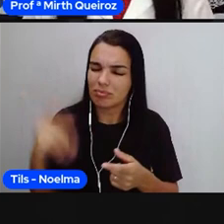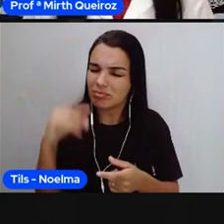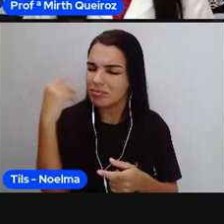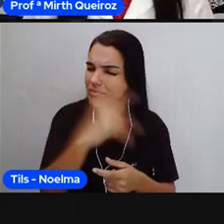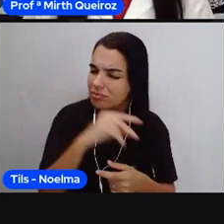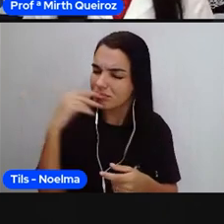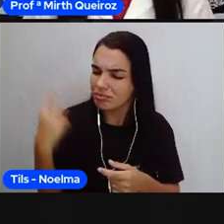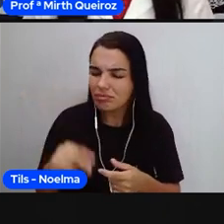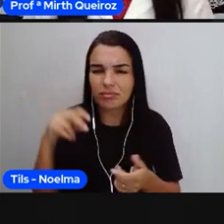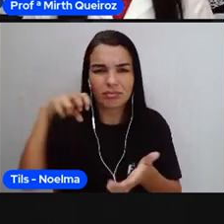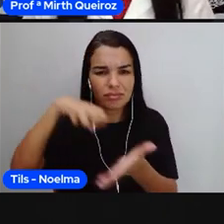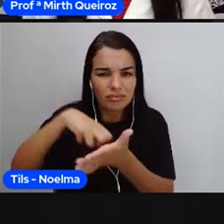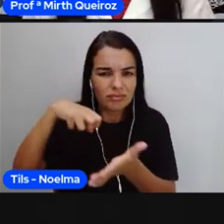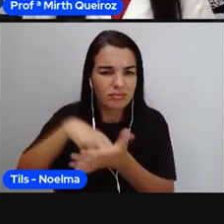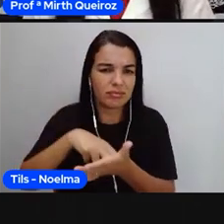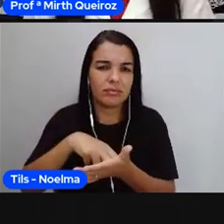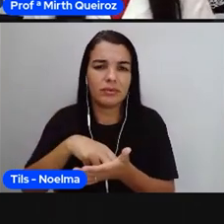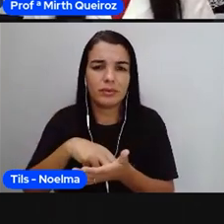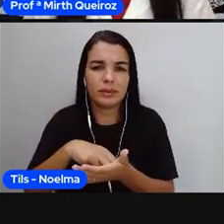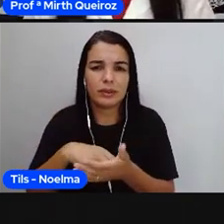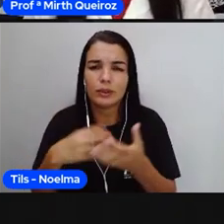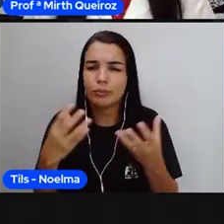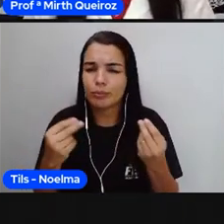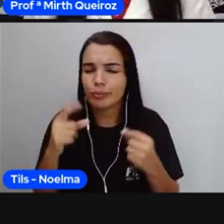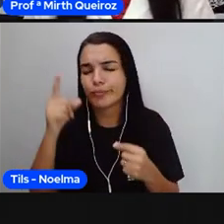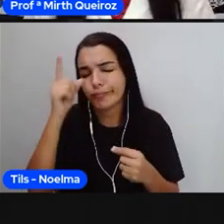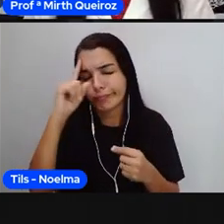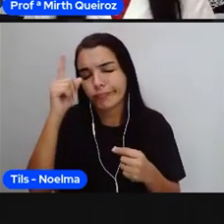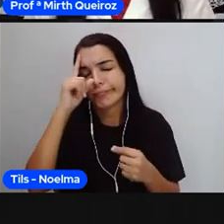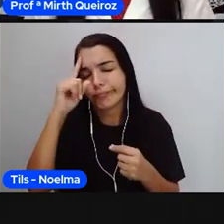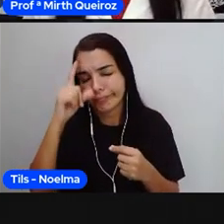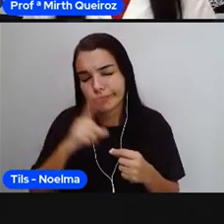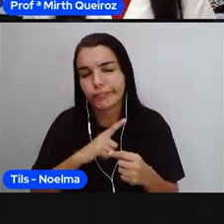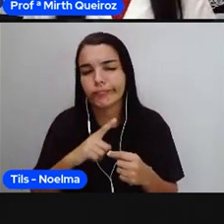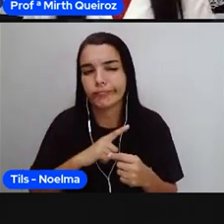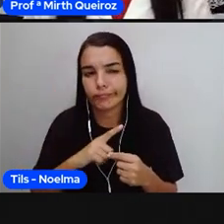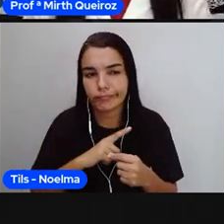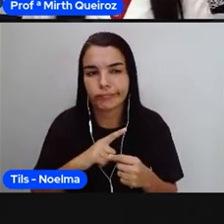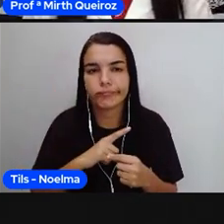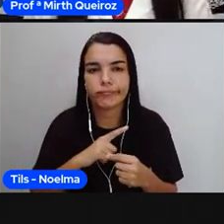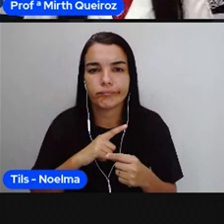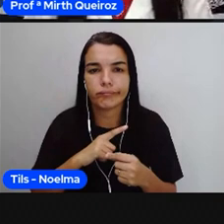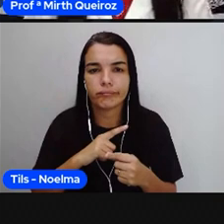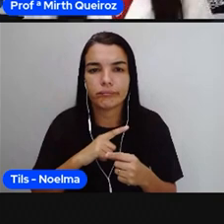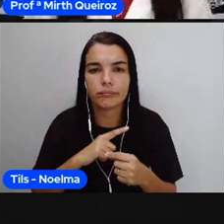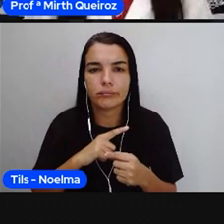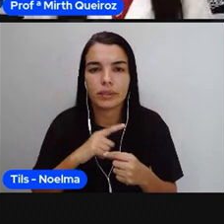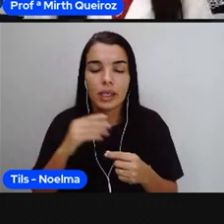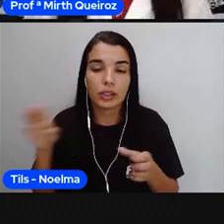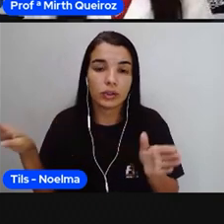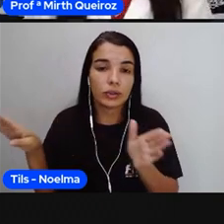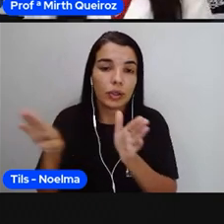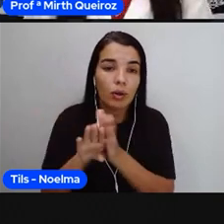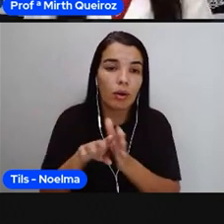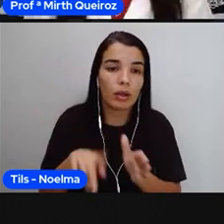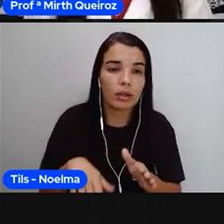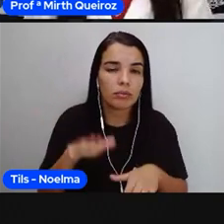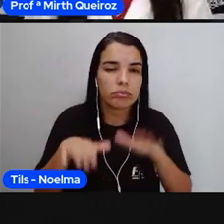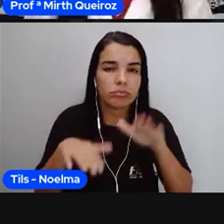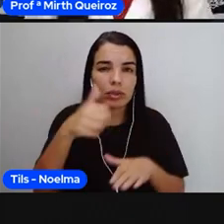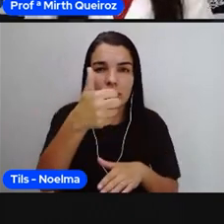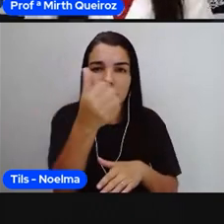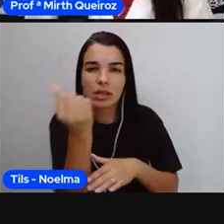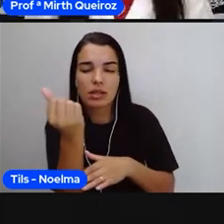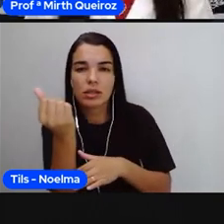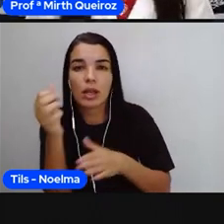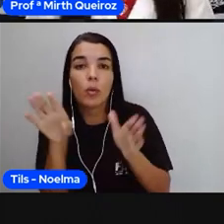crianças não eram nenhuma novidade no cotidiano colonial, introduzido no século XVI pelos padres jesuítas, logo